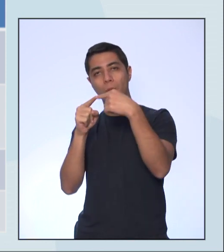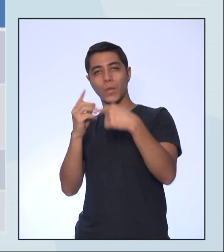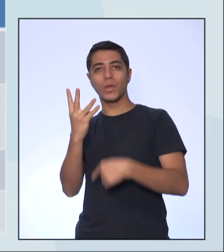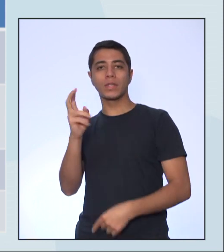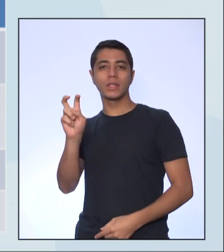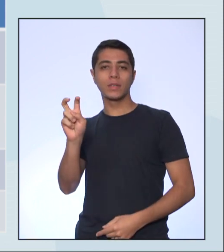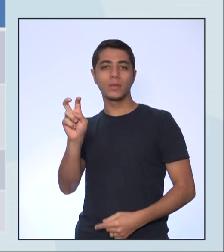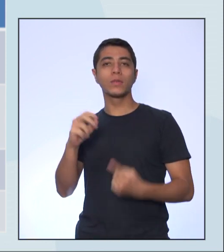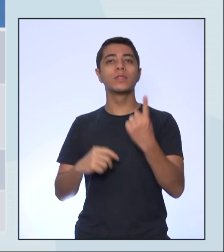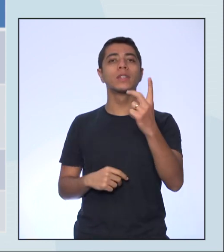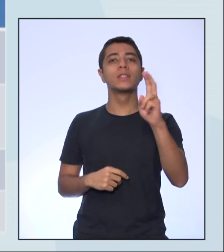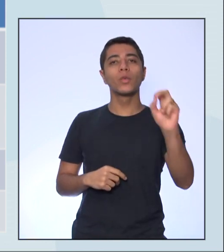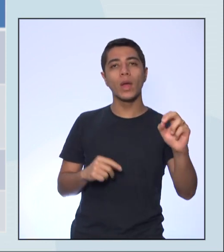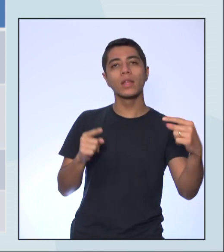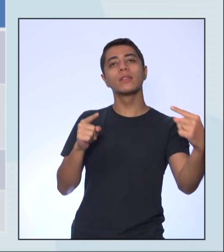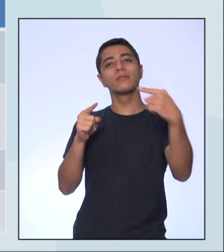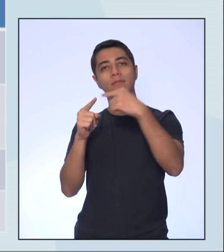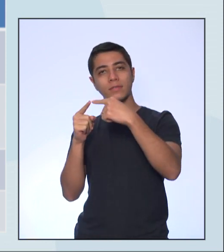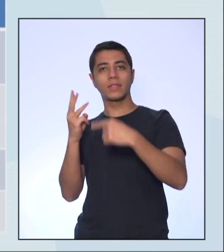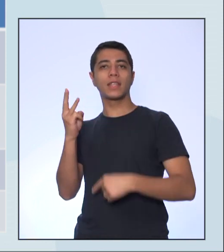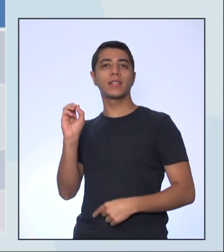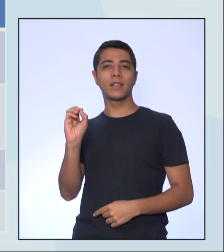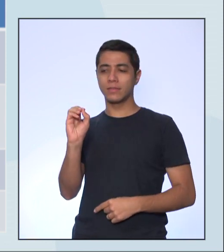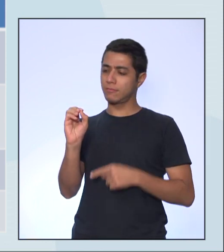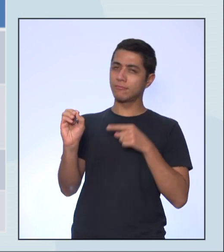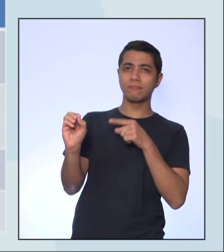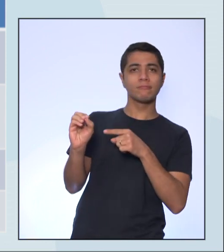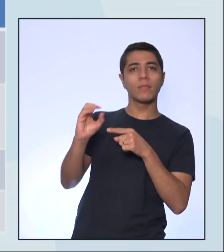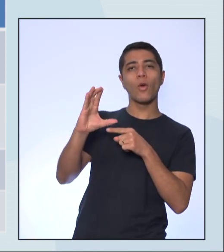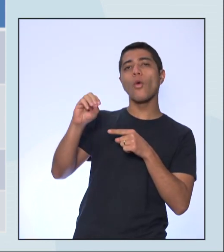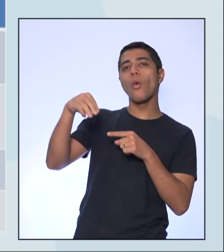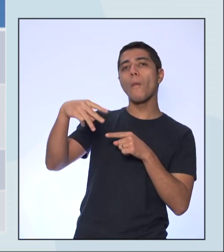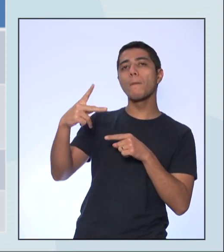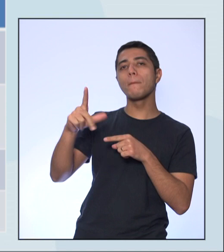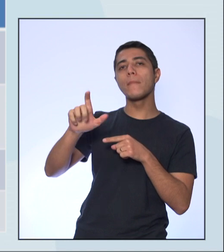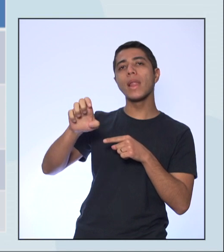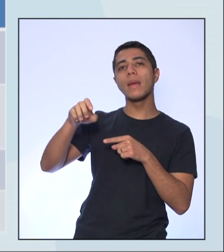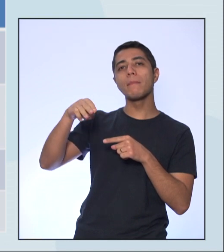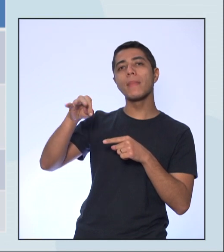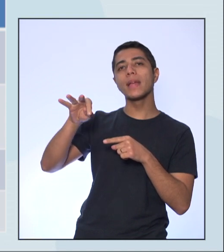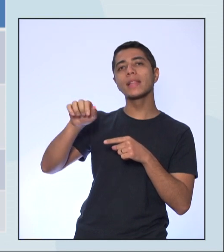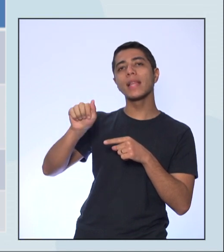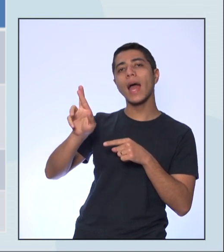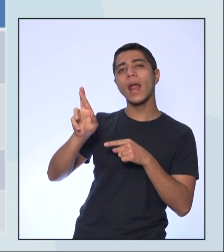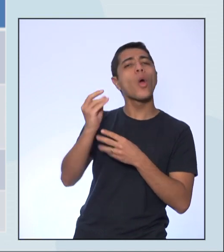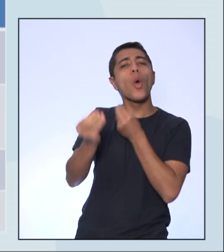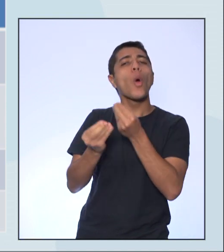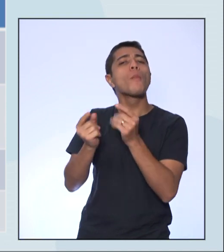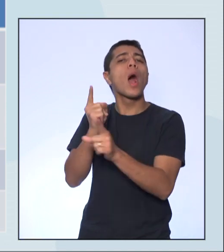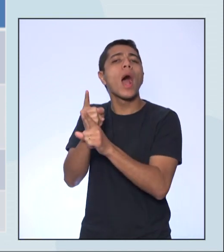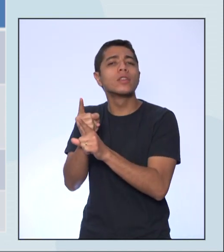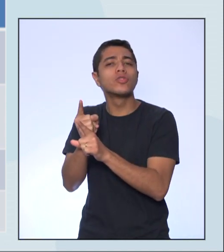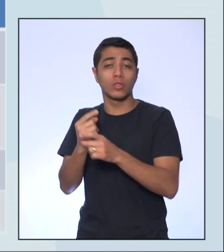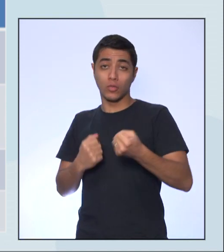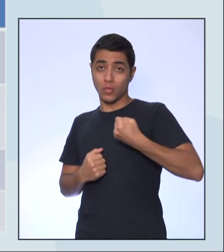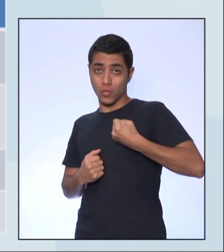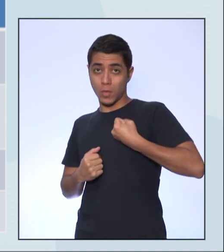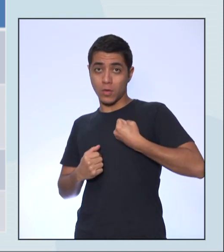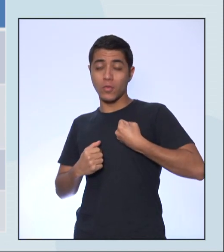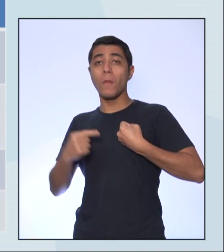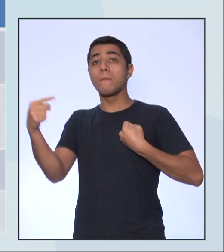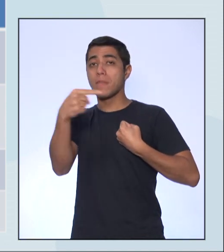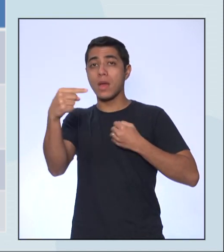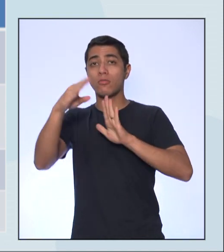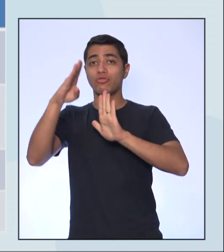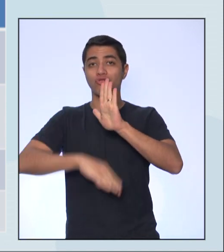nós já vimos isso na aula passada como encontramos esse valor basta subtrair 180 então subtrair 180 -